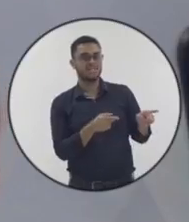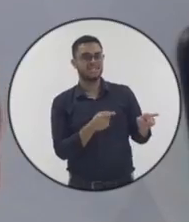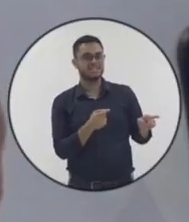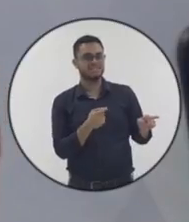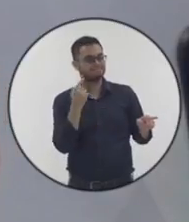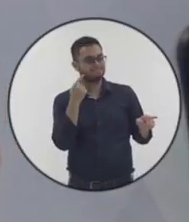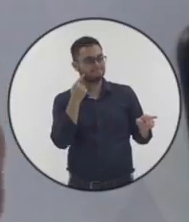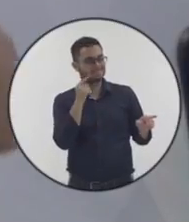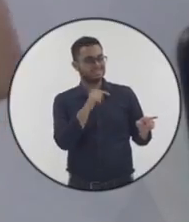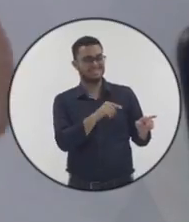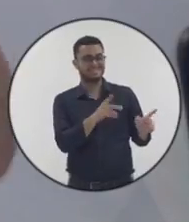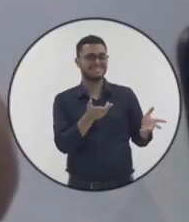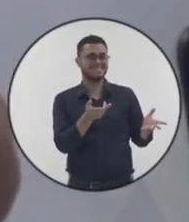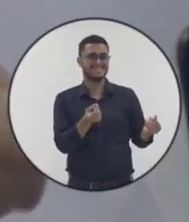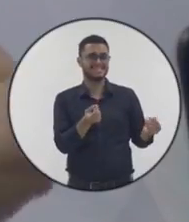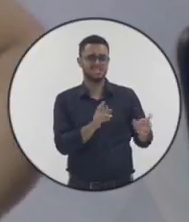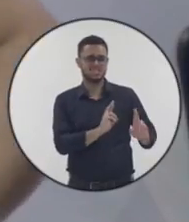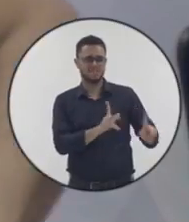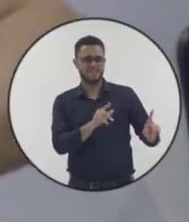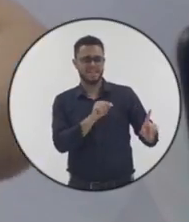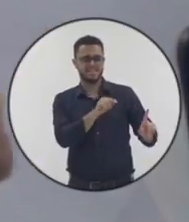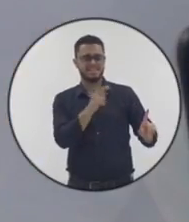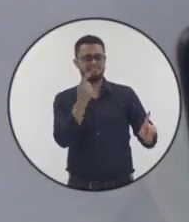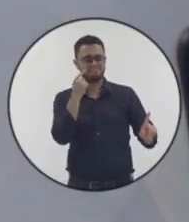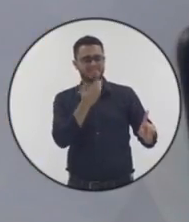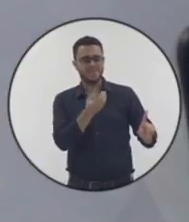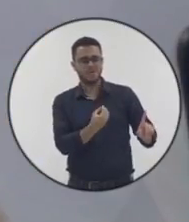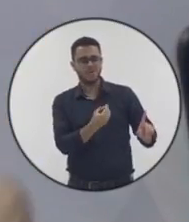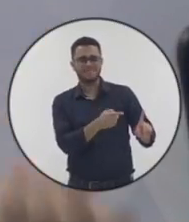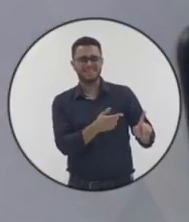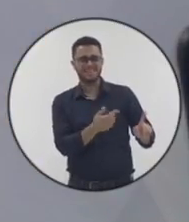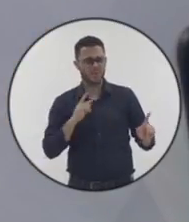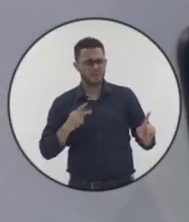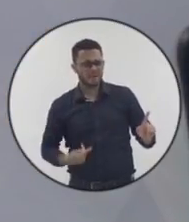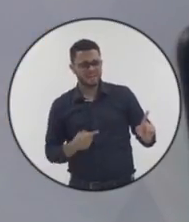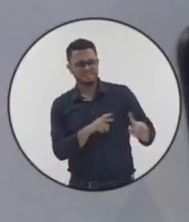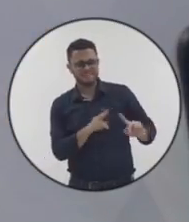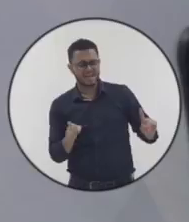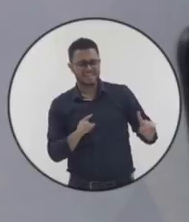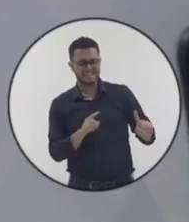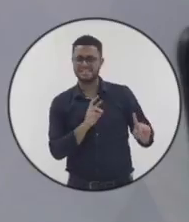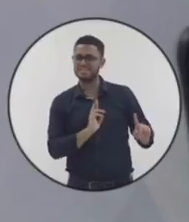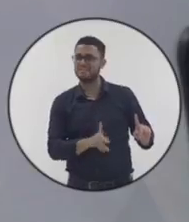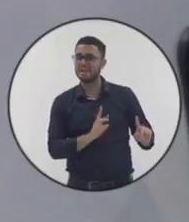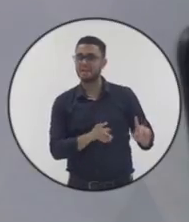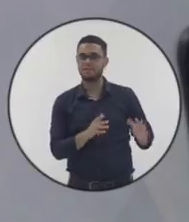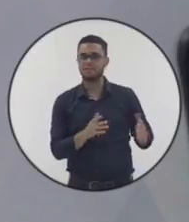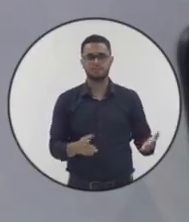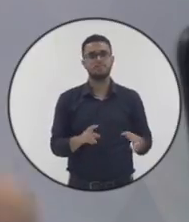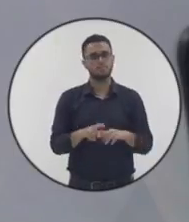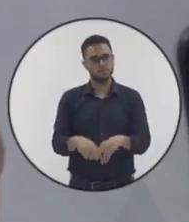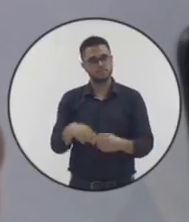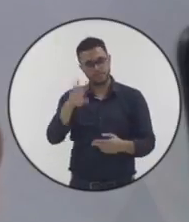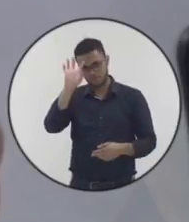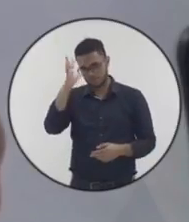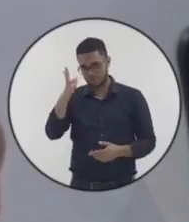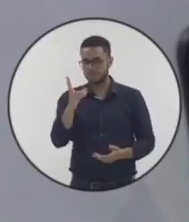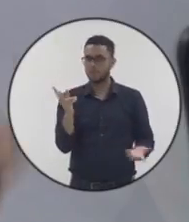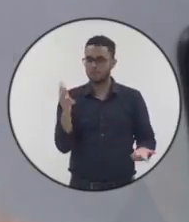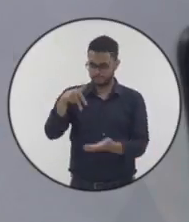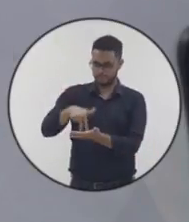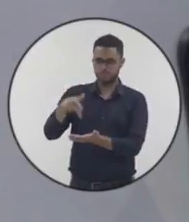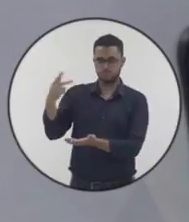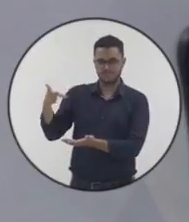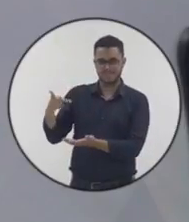uma aberração dessa expressão humana. Então, acho que a resolução ela vem, sim, para reafirmar esse lugar,